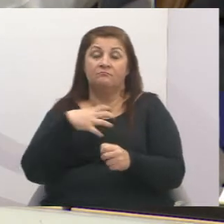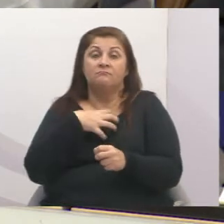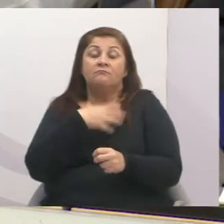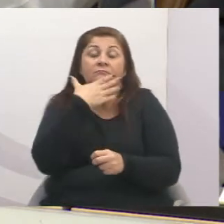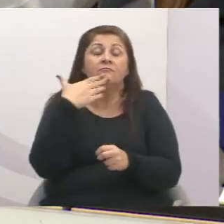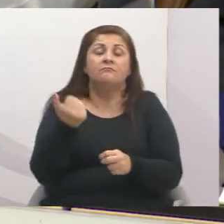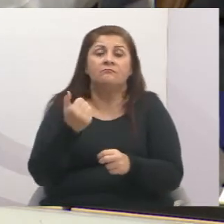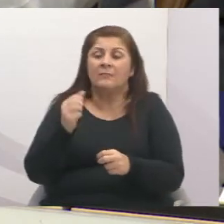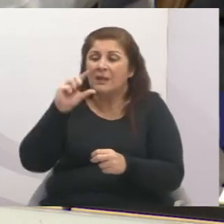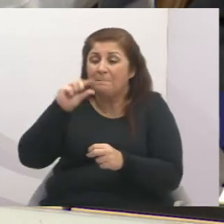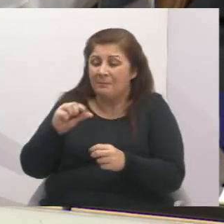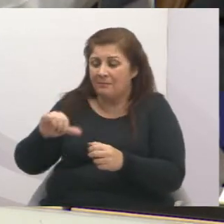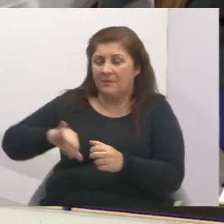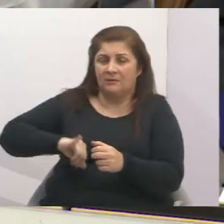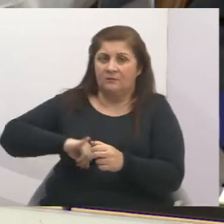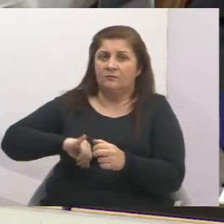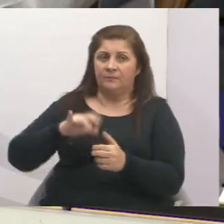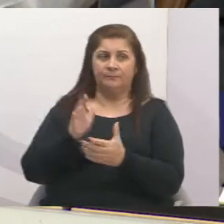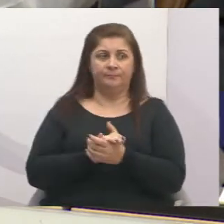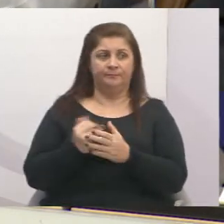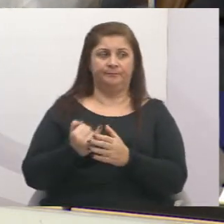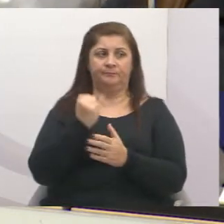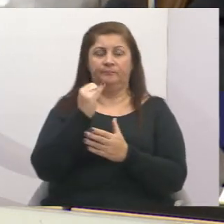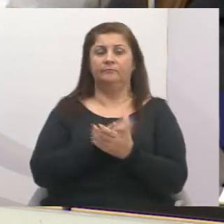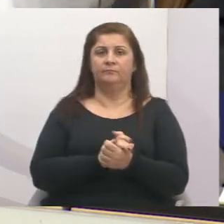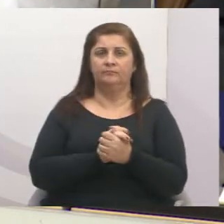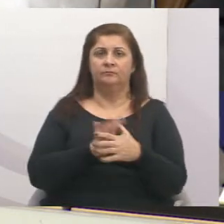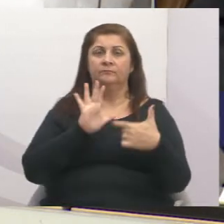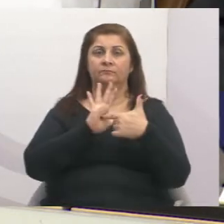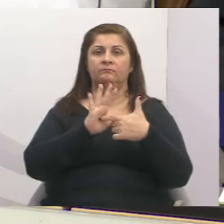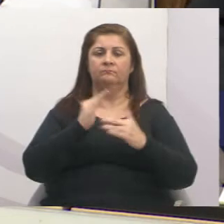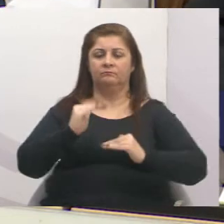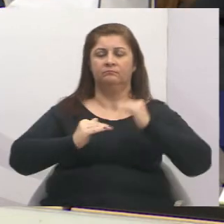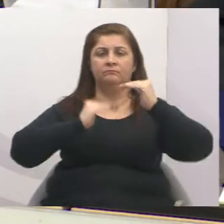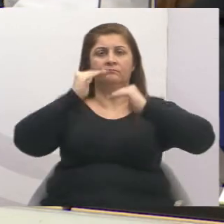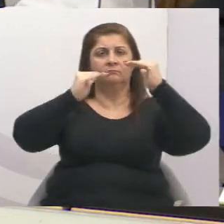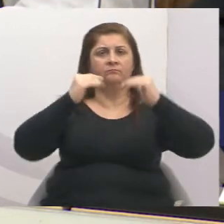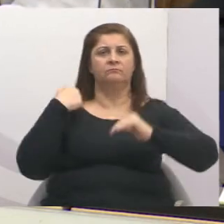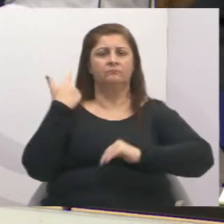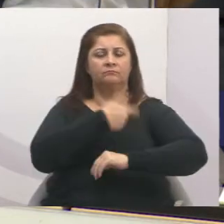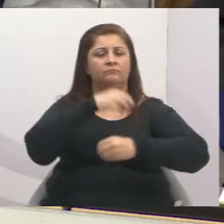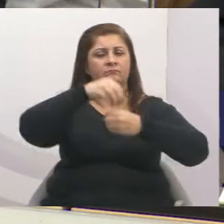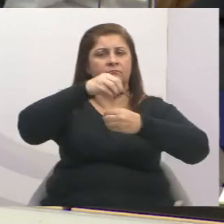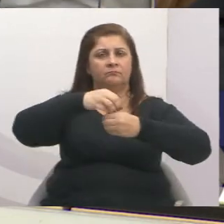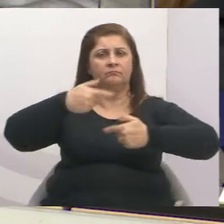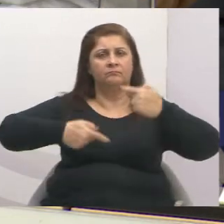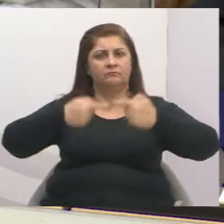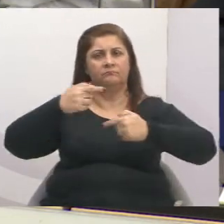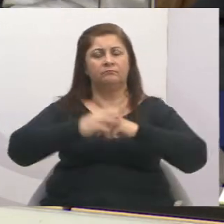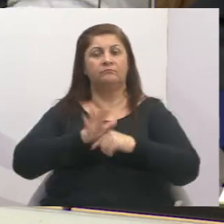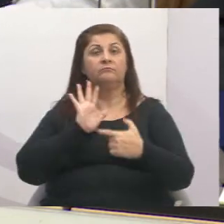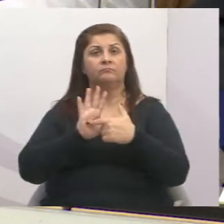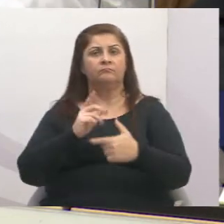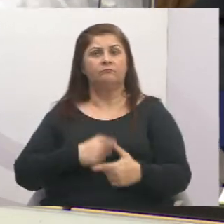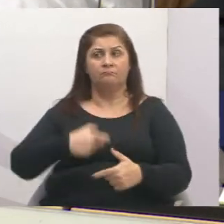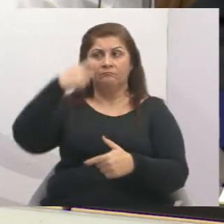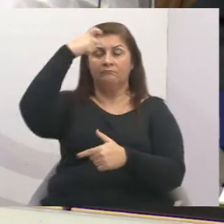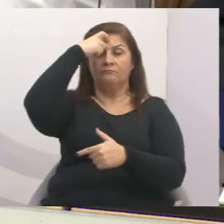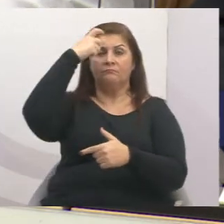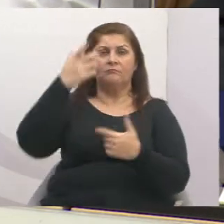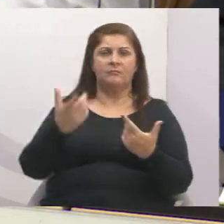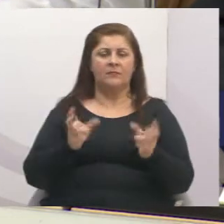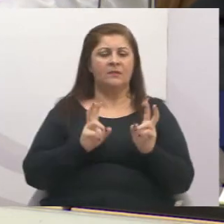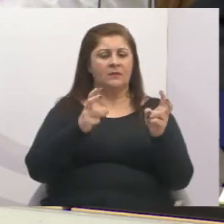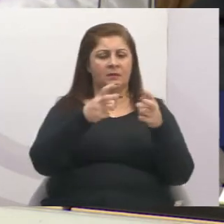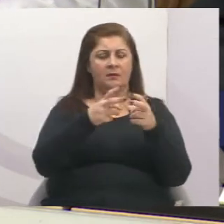menos penosa para o trabalhador, isso é importante. Isso mostra um crescimento muito grande na política, mostra um amadurecimento tanto da